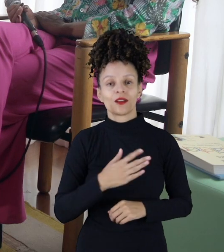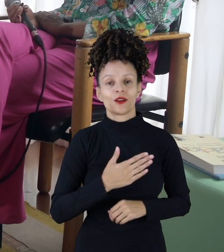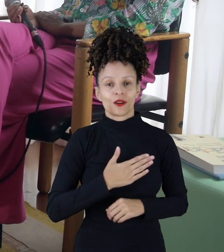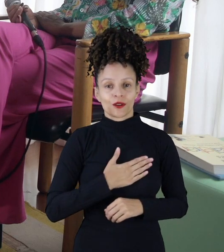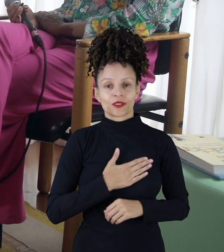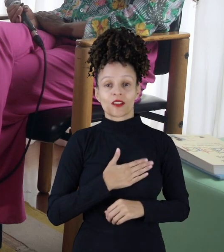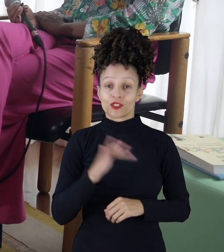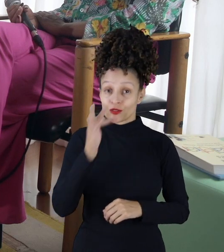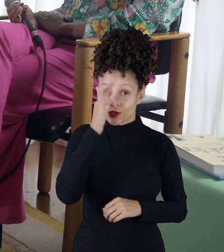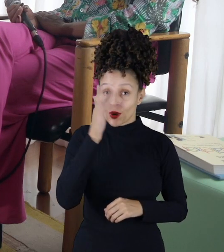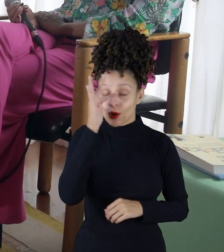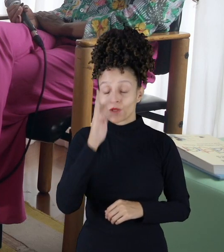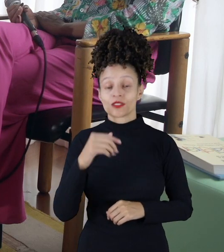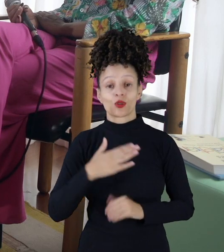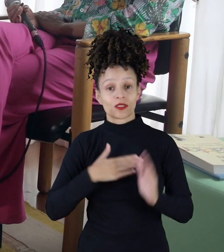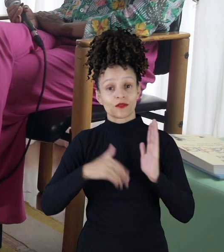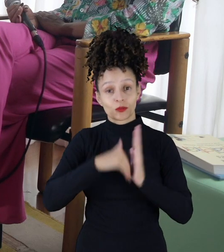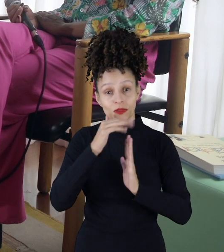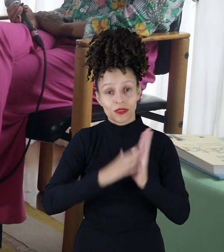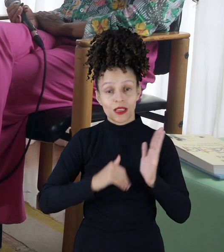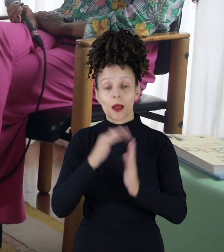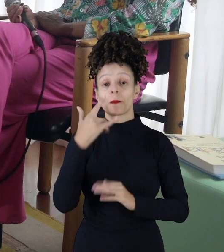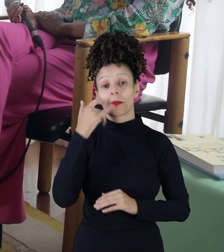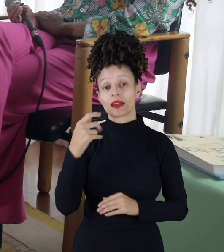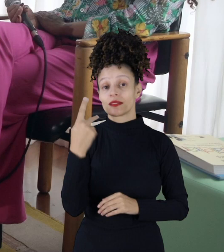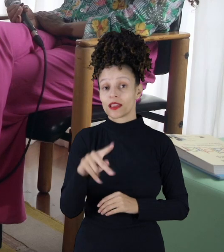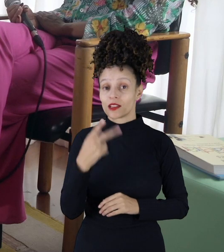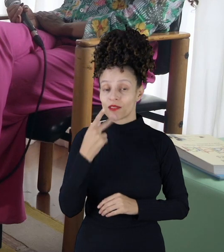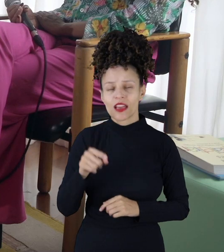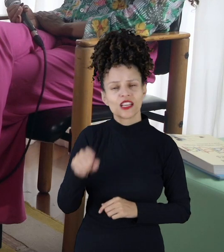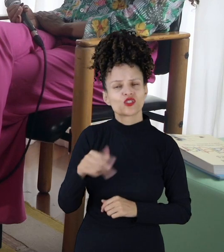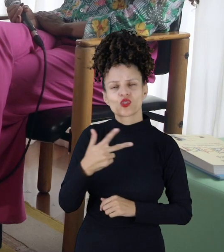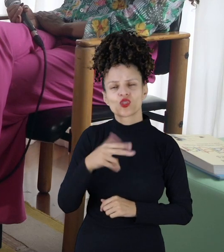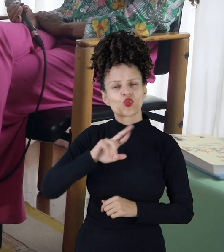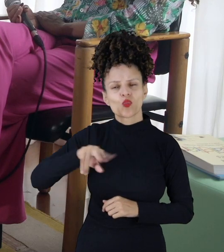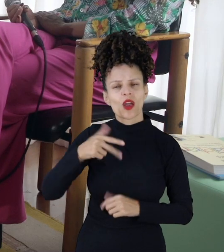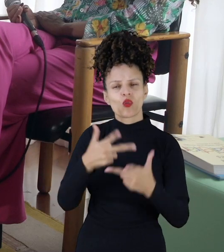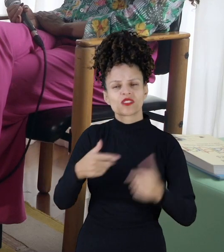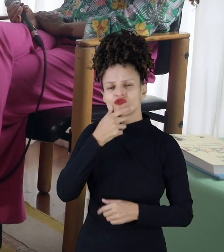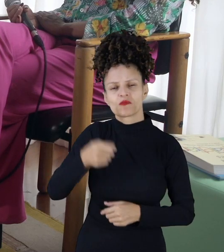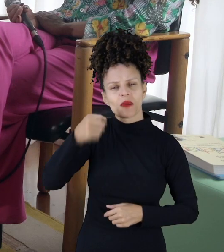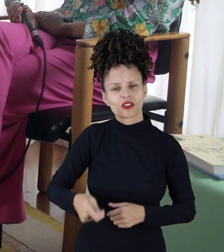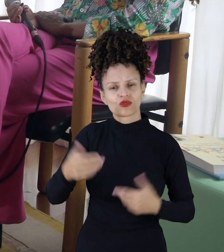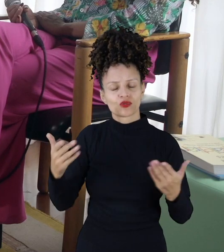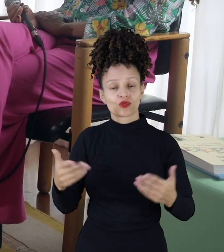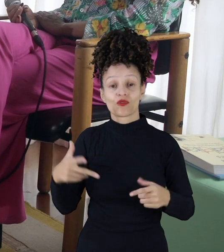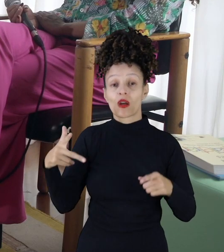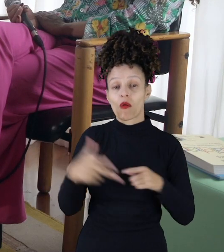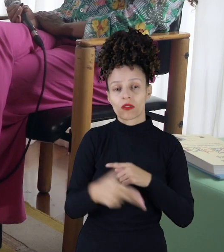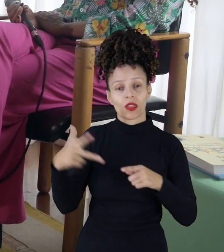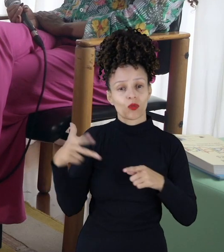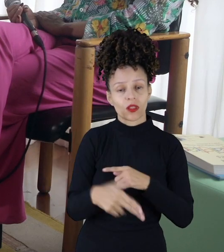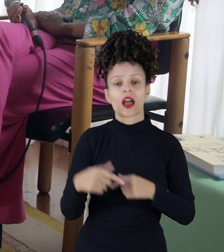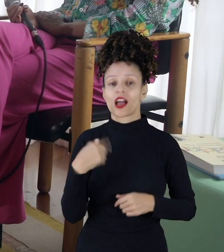E ele gostava de flores, ele gostava de pintar. E o pai dele dizia, isso não é coisa de macho.